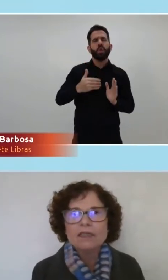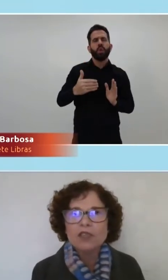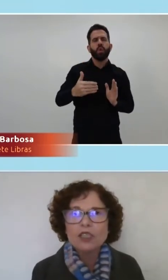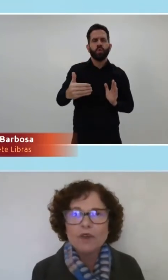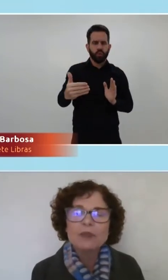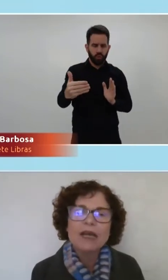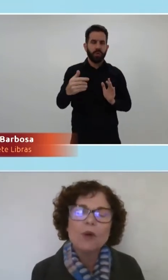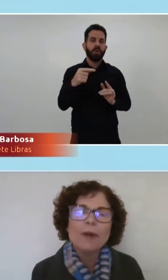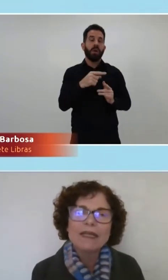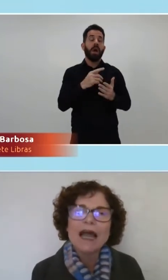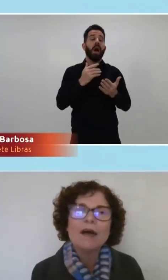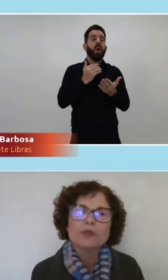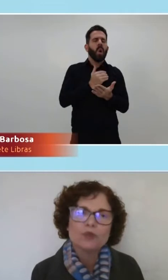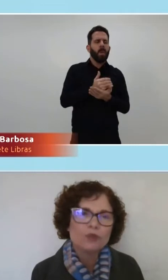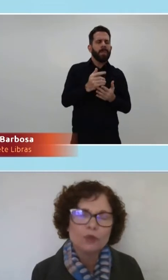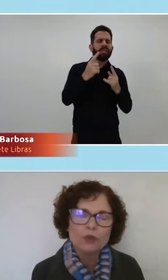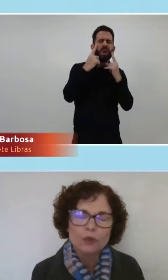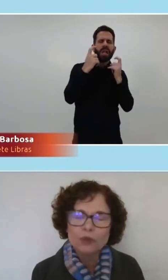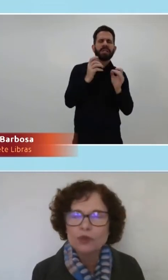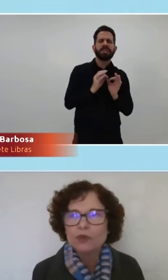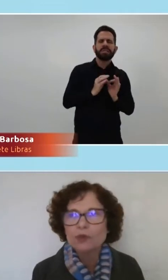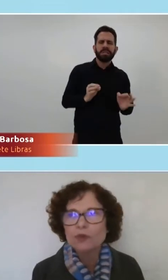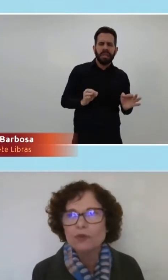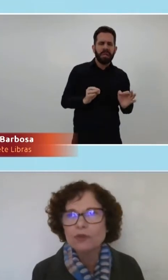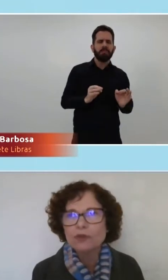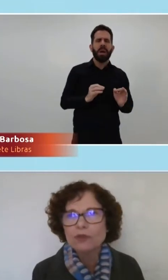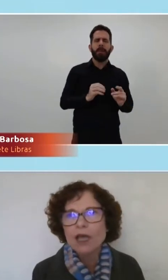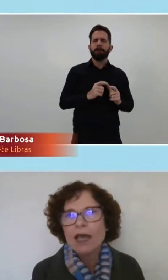né? Se nós formos acompanharmos